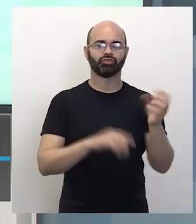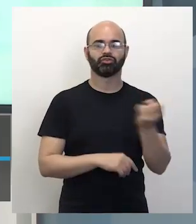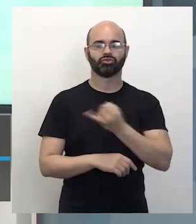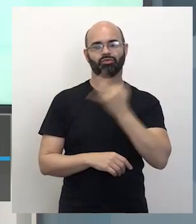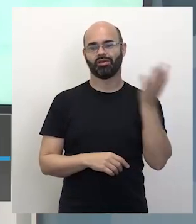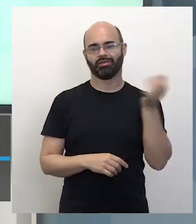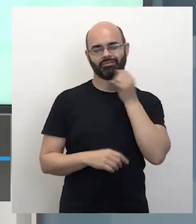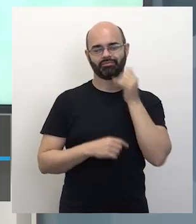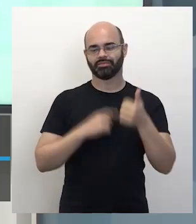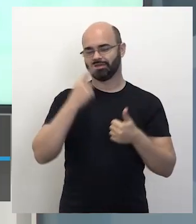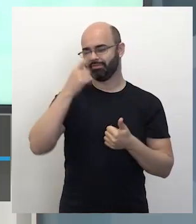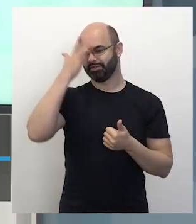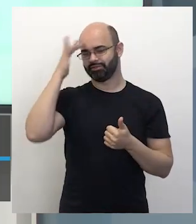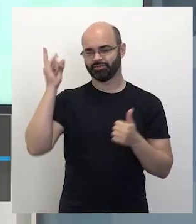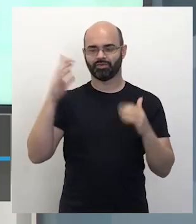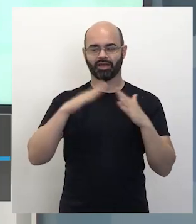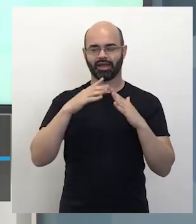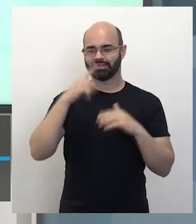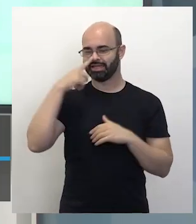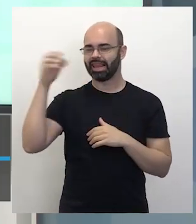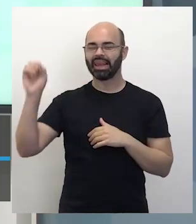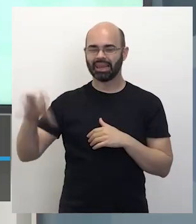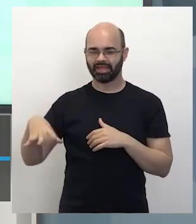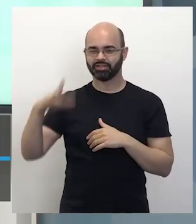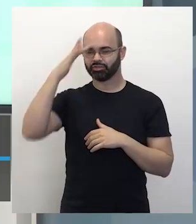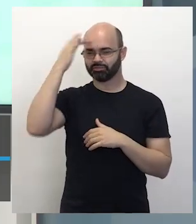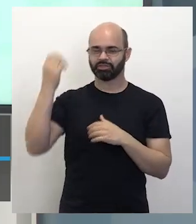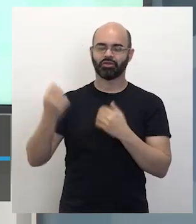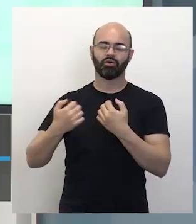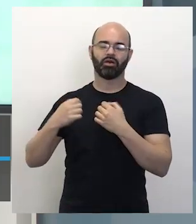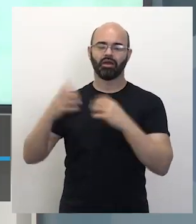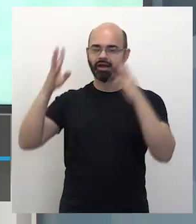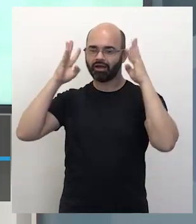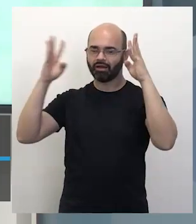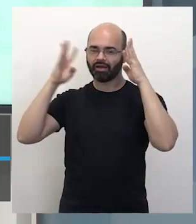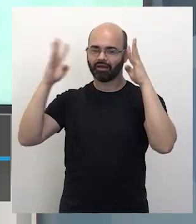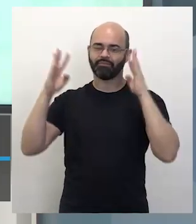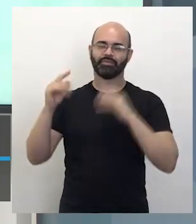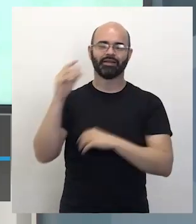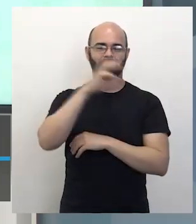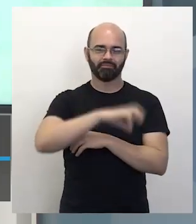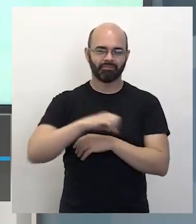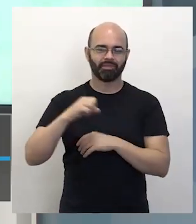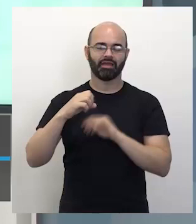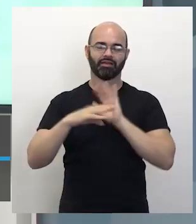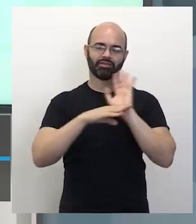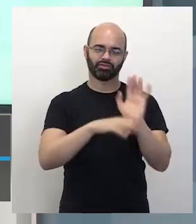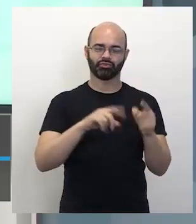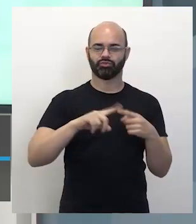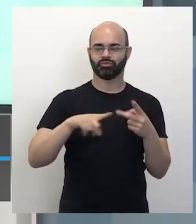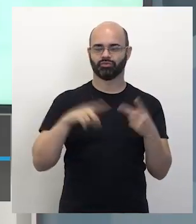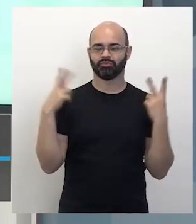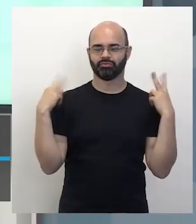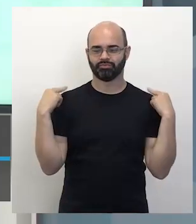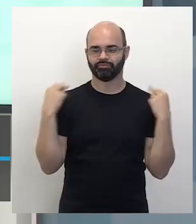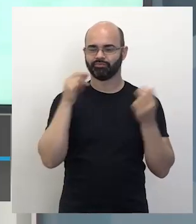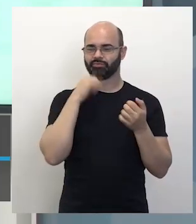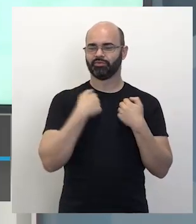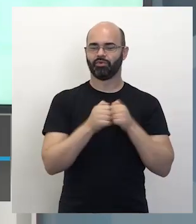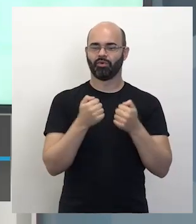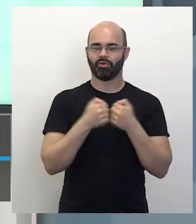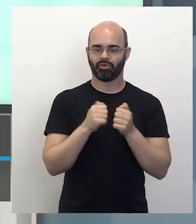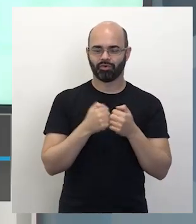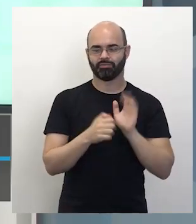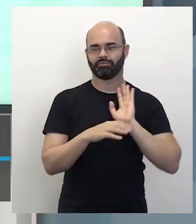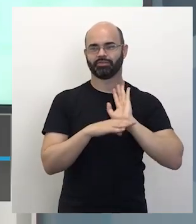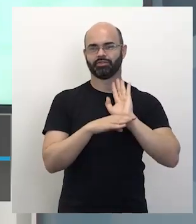lixo, você precisa das pessoas dos motoristas, você precisa, por exemplo, do motorista do ônibus, você precisa